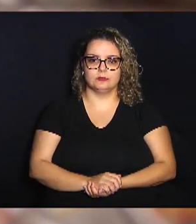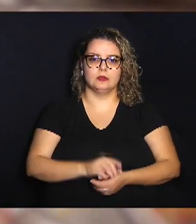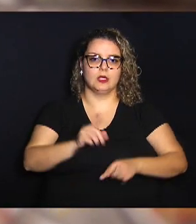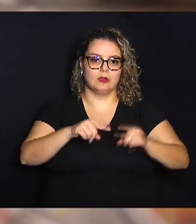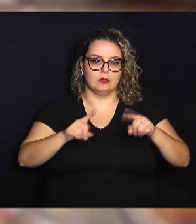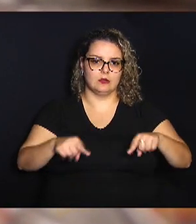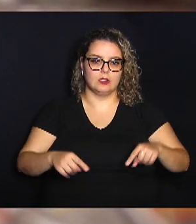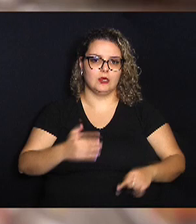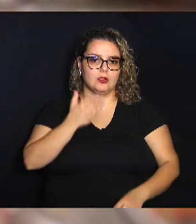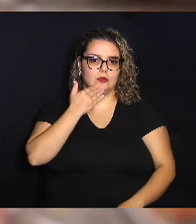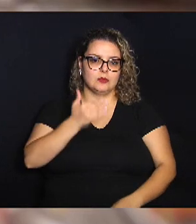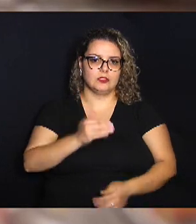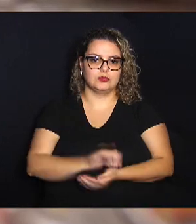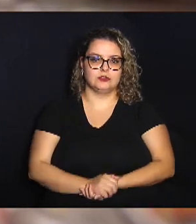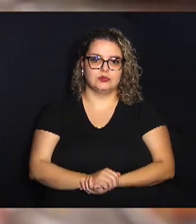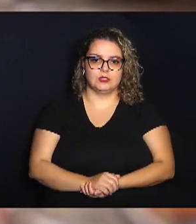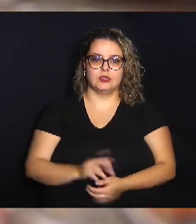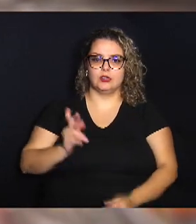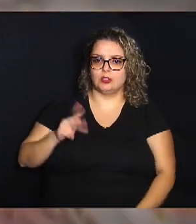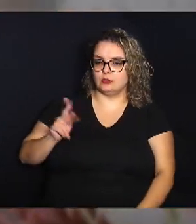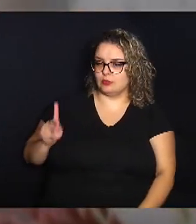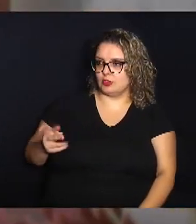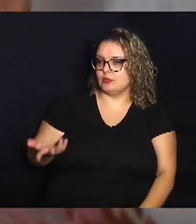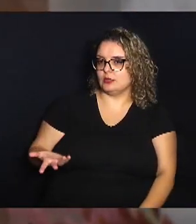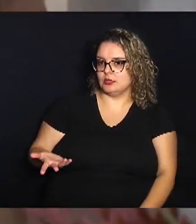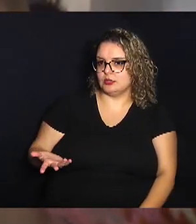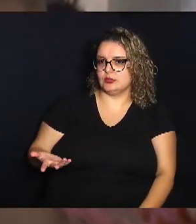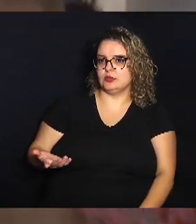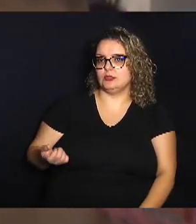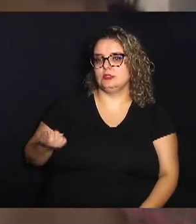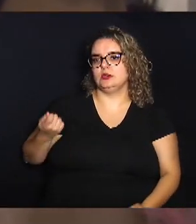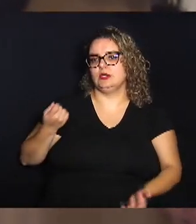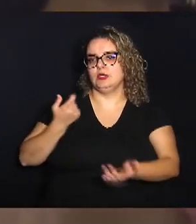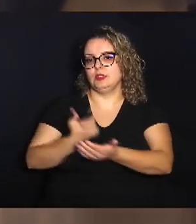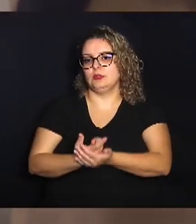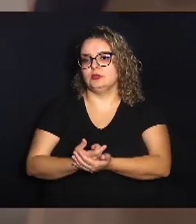aí. E professor, na hora da compra, da questão